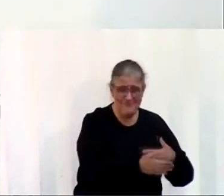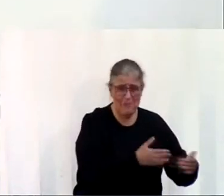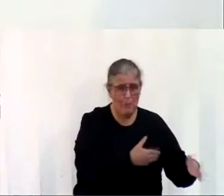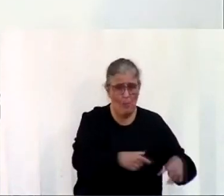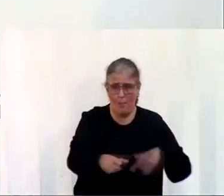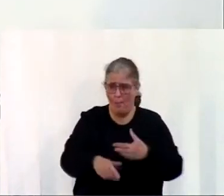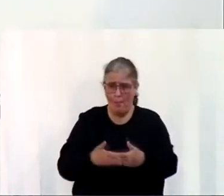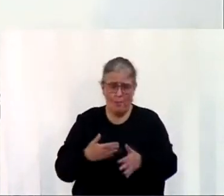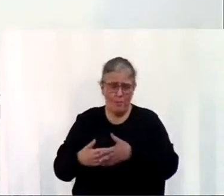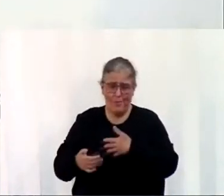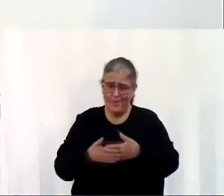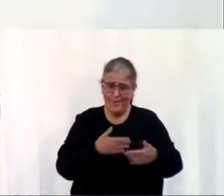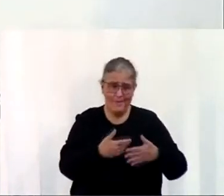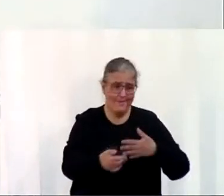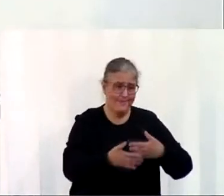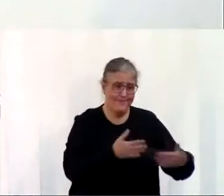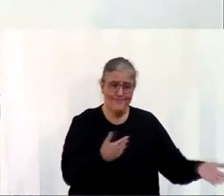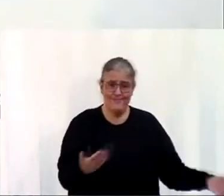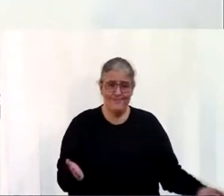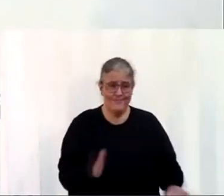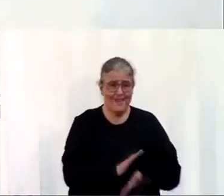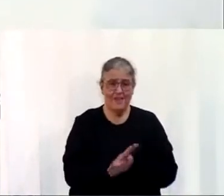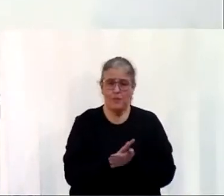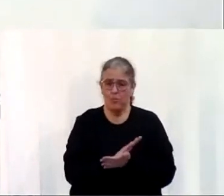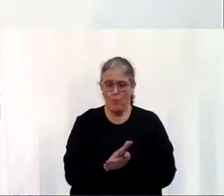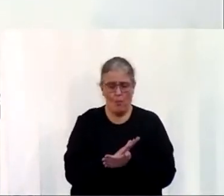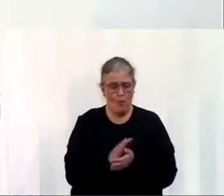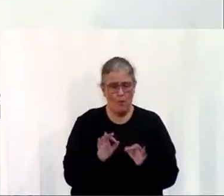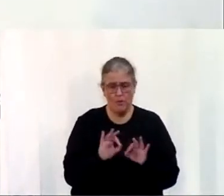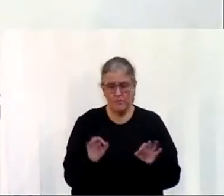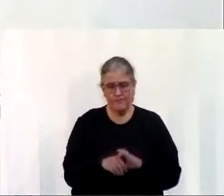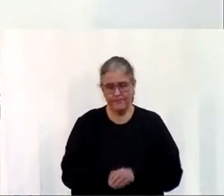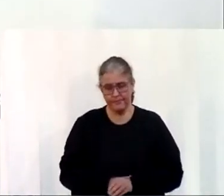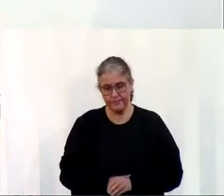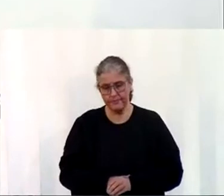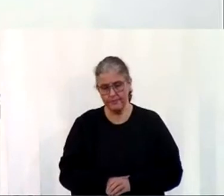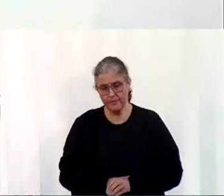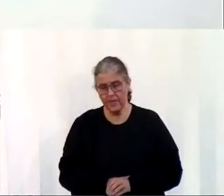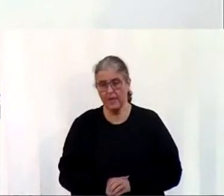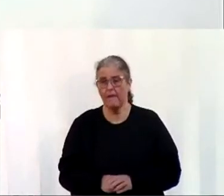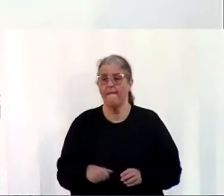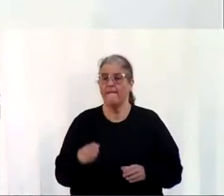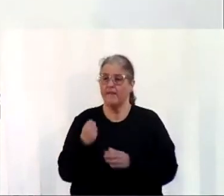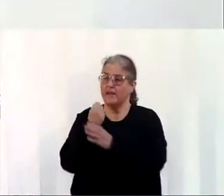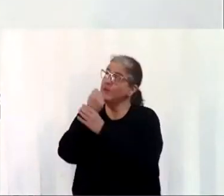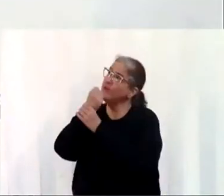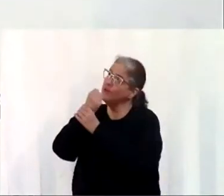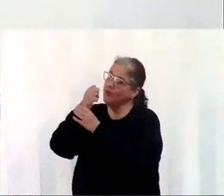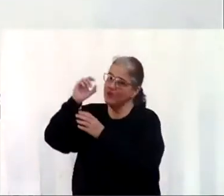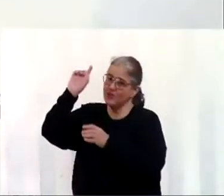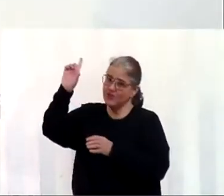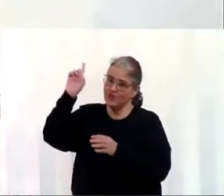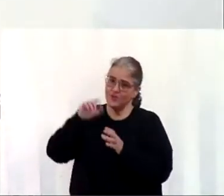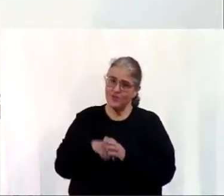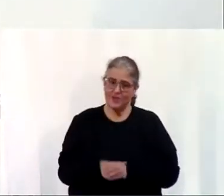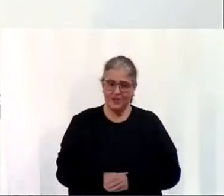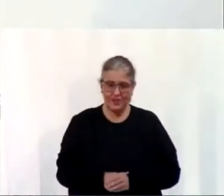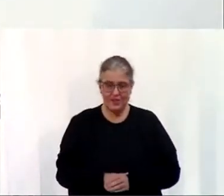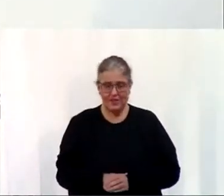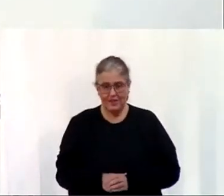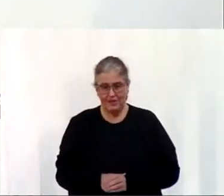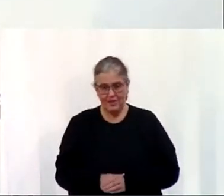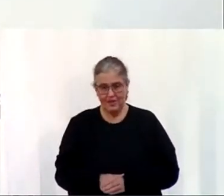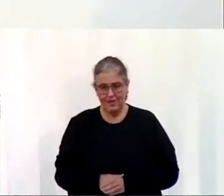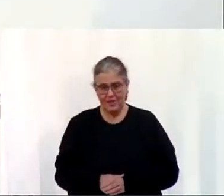Israel. Se sentiu seguro nos seus exércitos, se sentiu seguro nas suas estratégias, se sentiu seguro até mesmo na sua provisão.